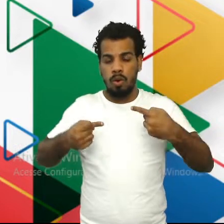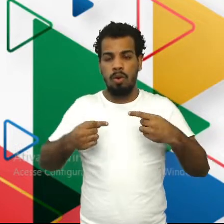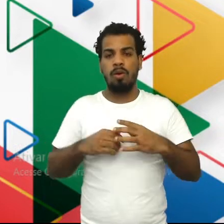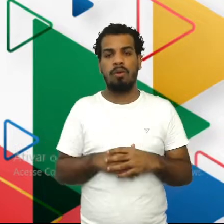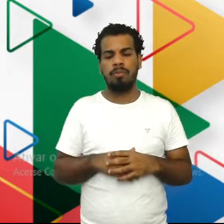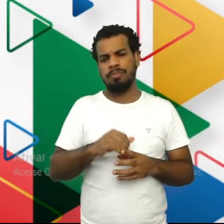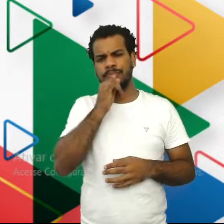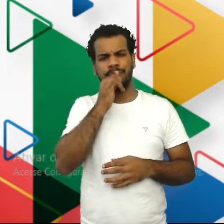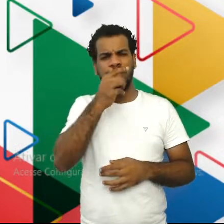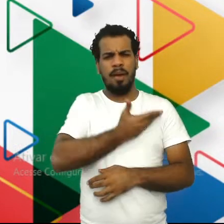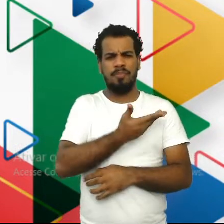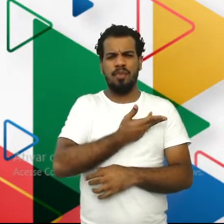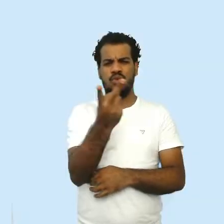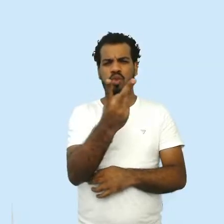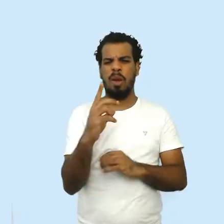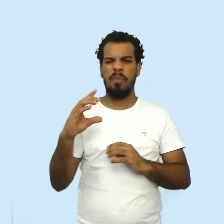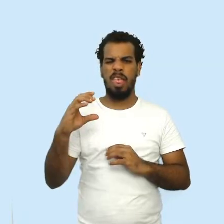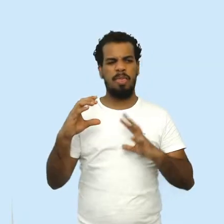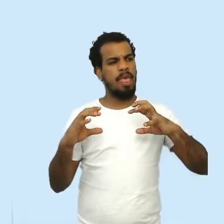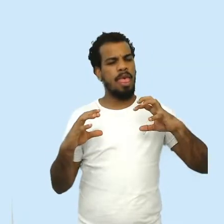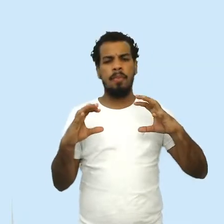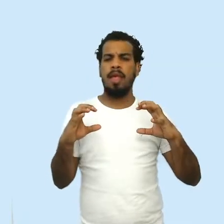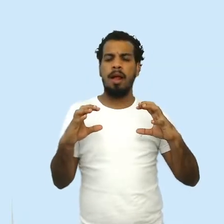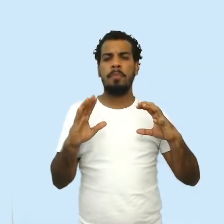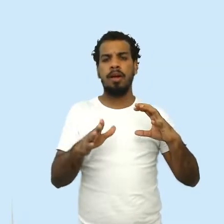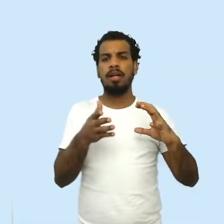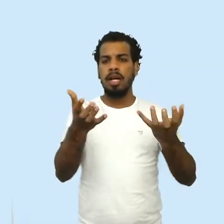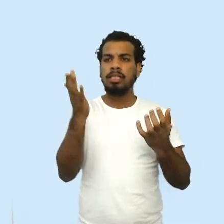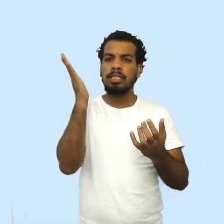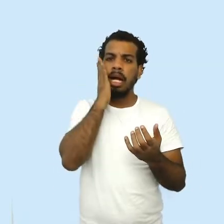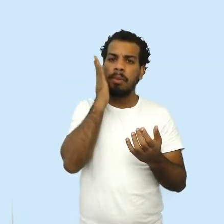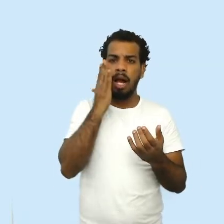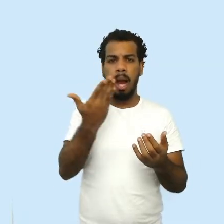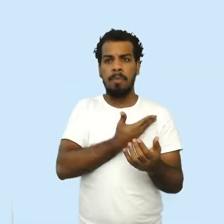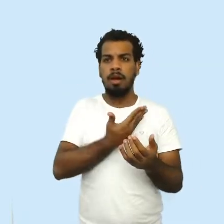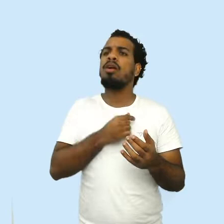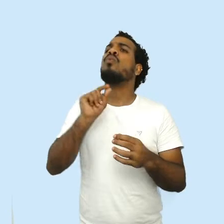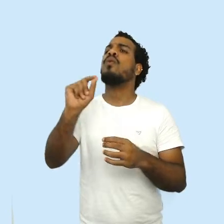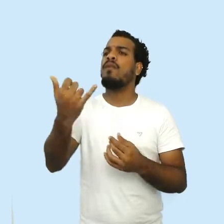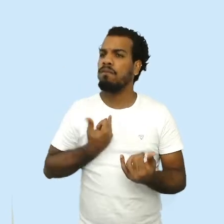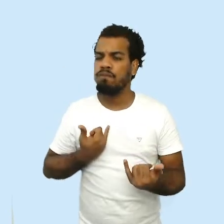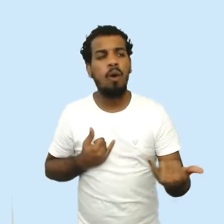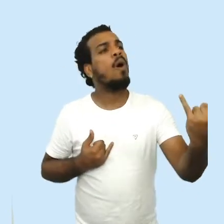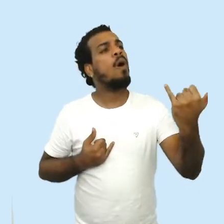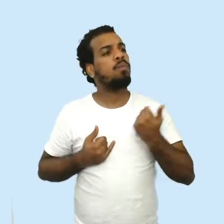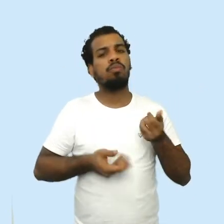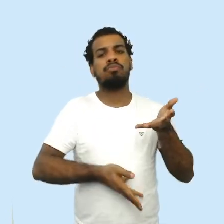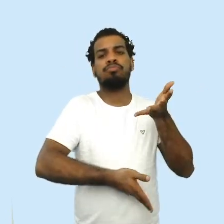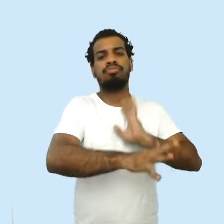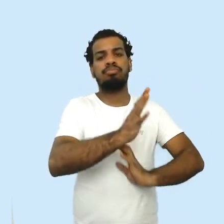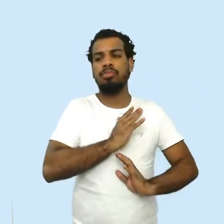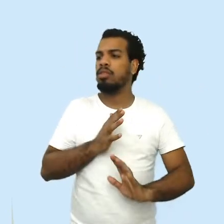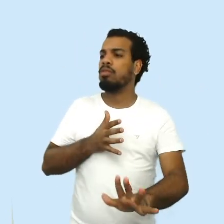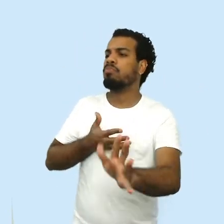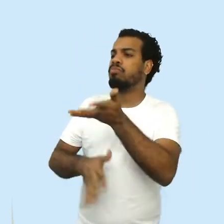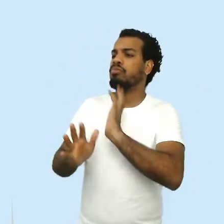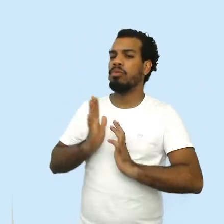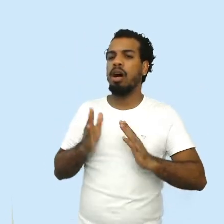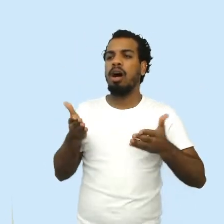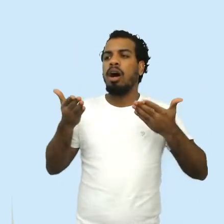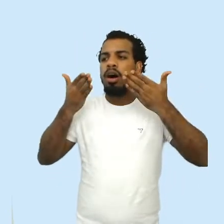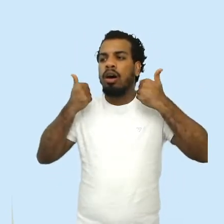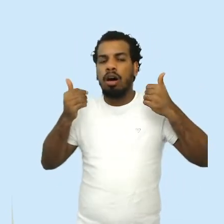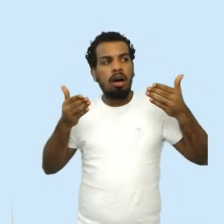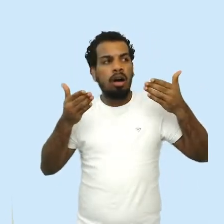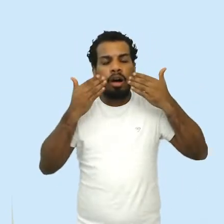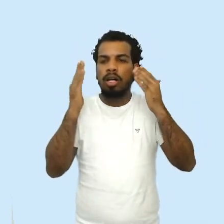tem dois amigos que discutem entre si, você quer ouvir os dois, são seus amigos. Precisamos ouvir os dois para que a gente possa